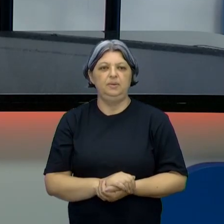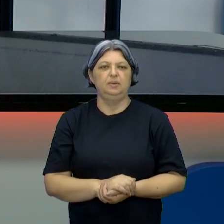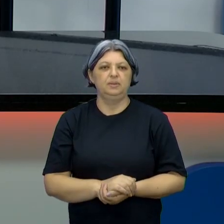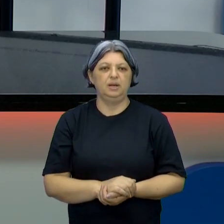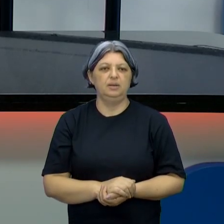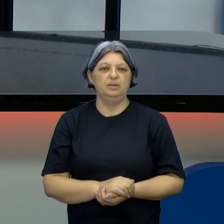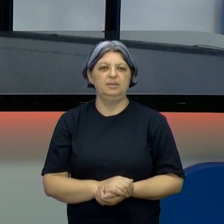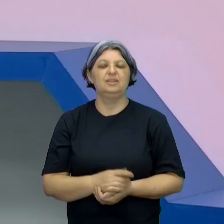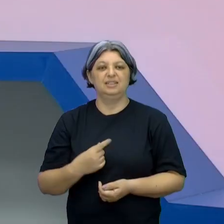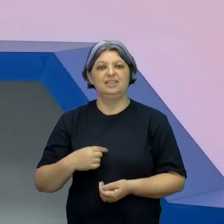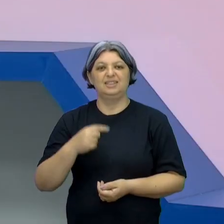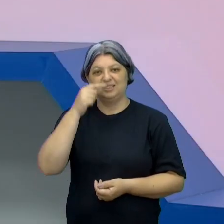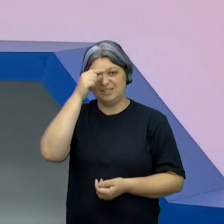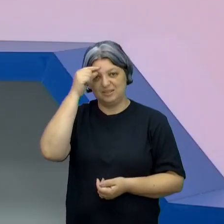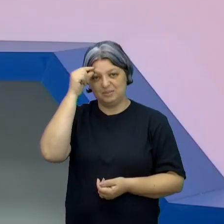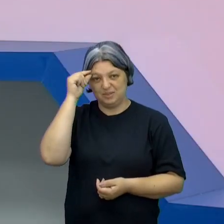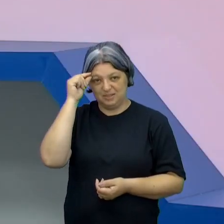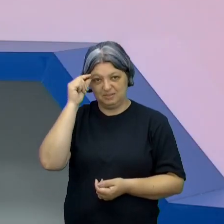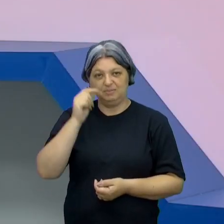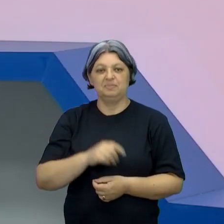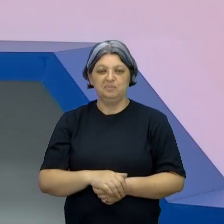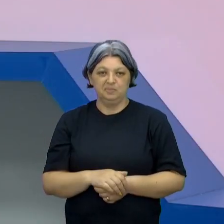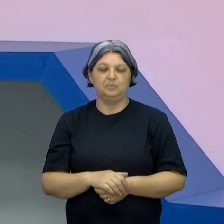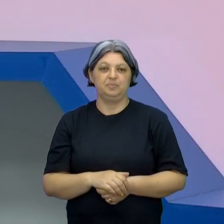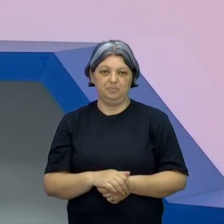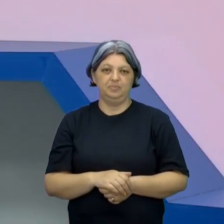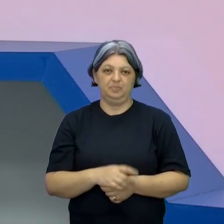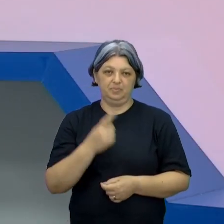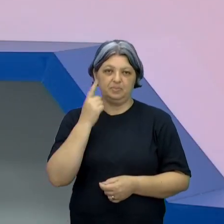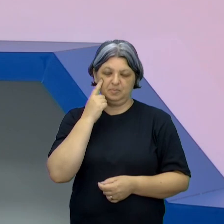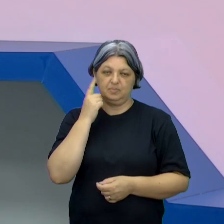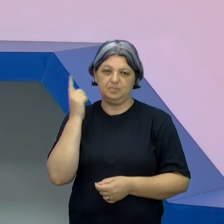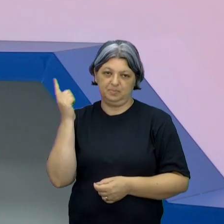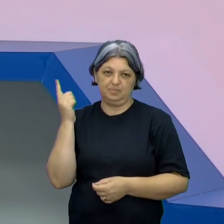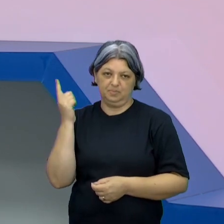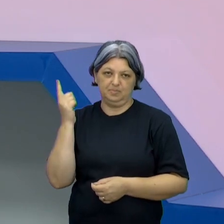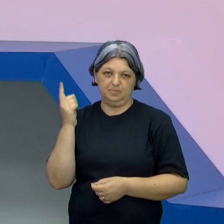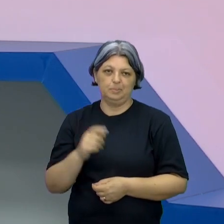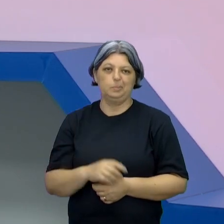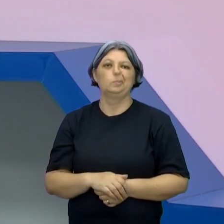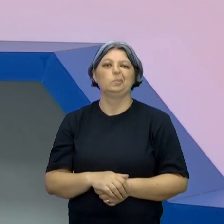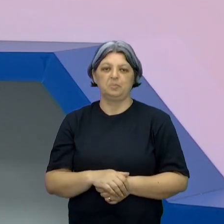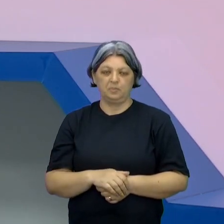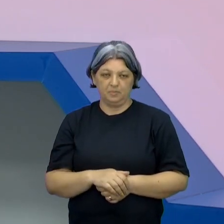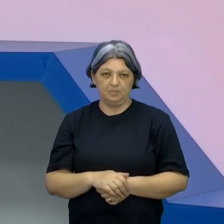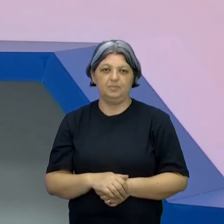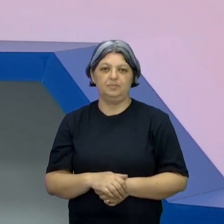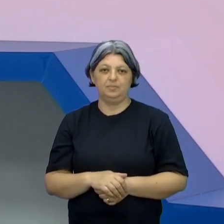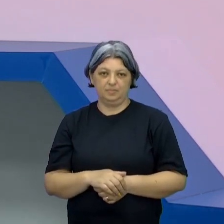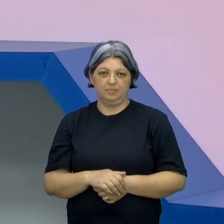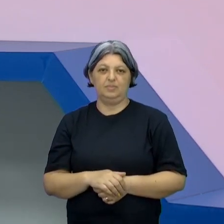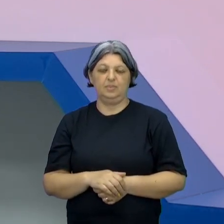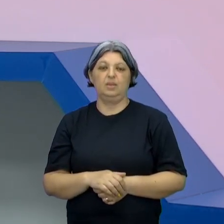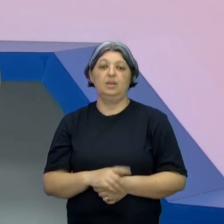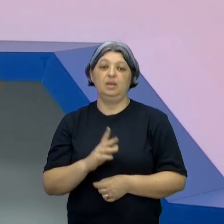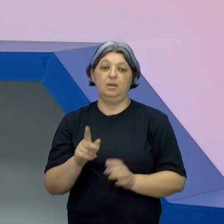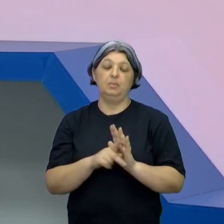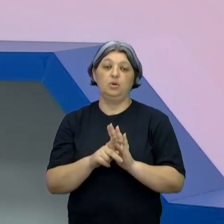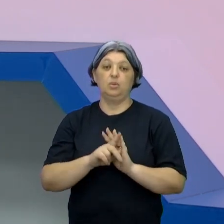a marcante? sobrancelha aqui no meio, né? Entre na linha acima do nariz e faço a linha da sobrancelha. Então eu